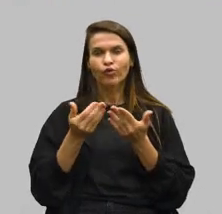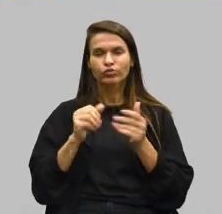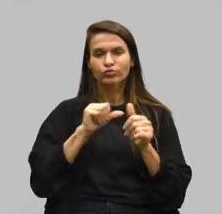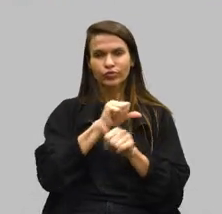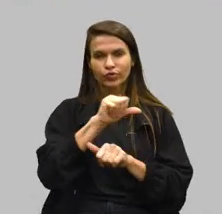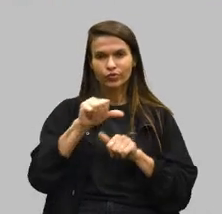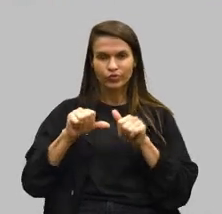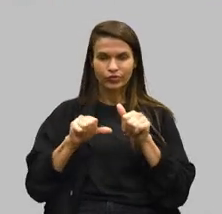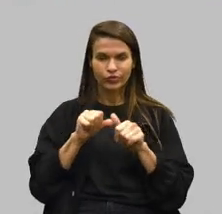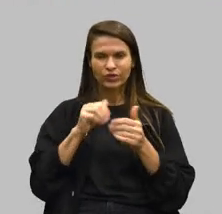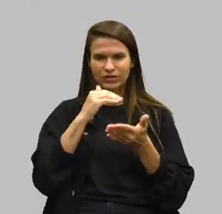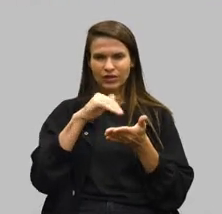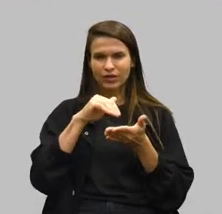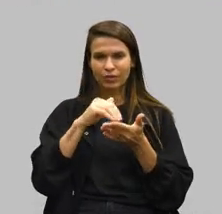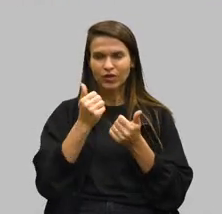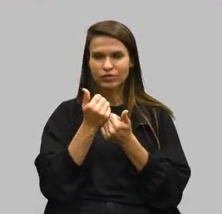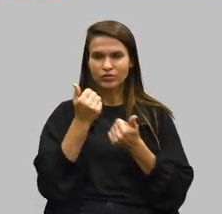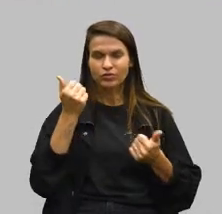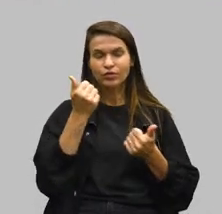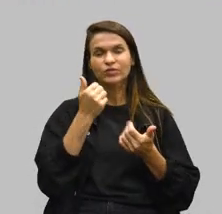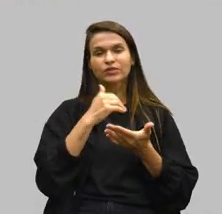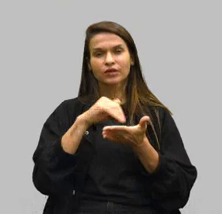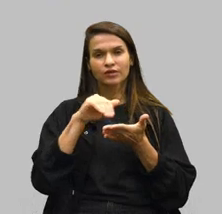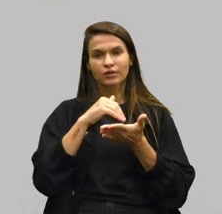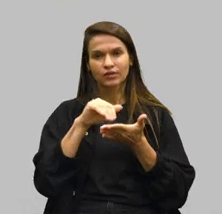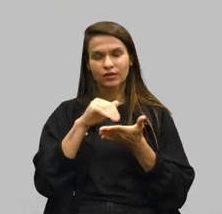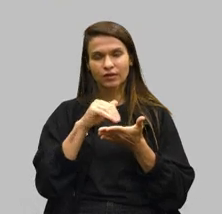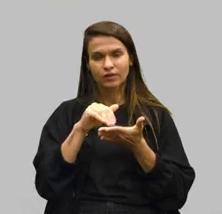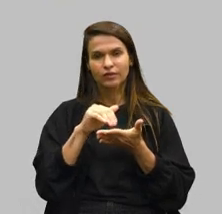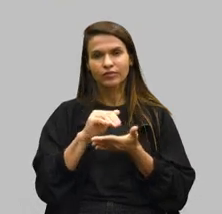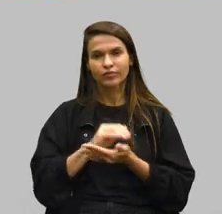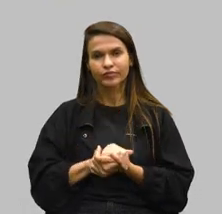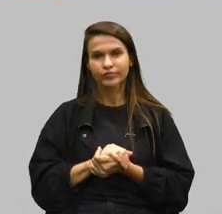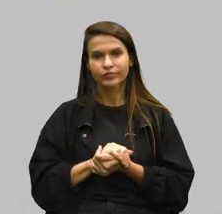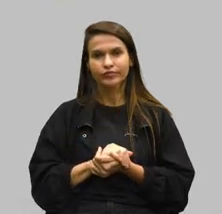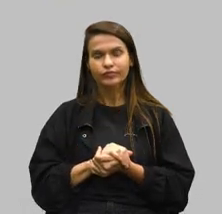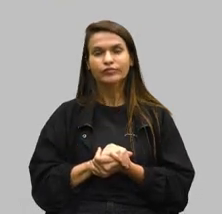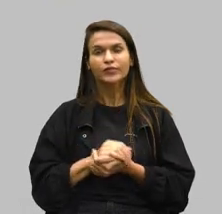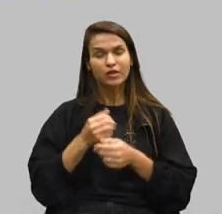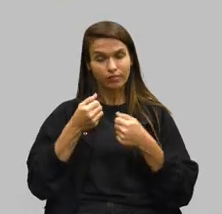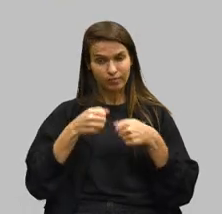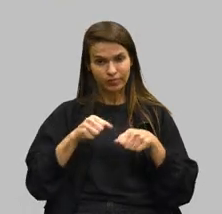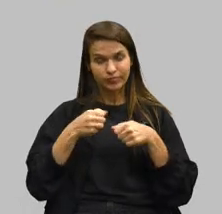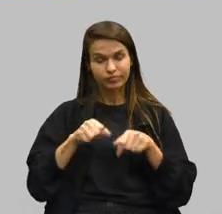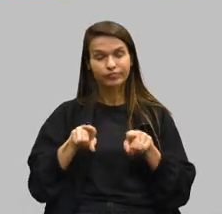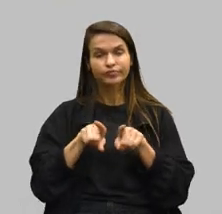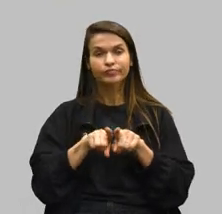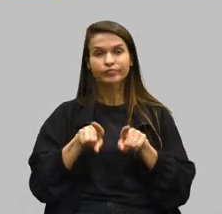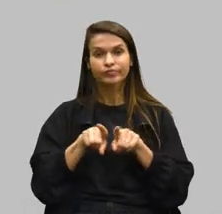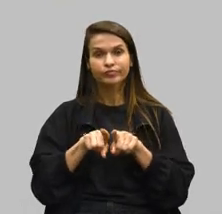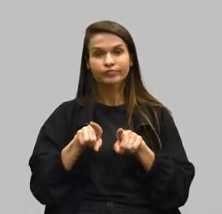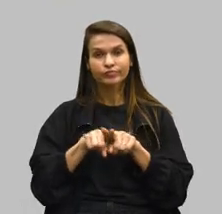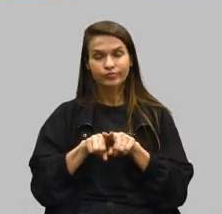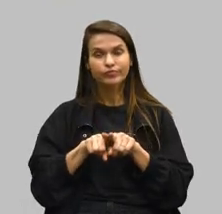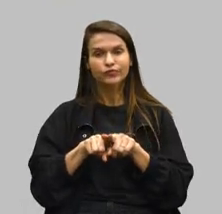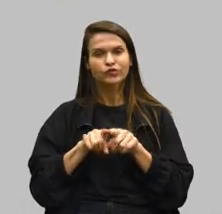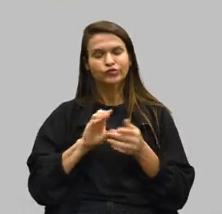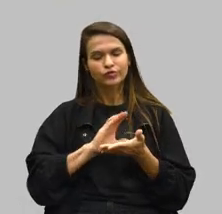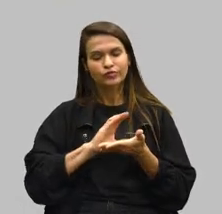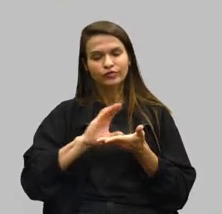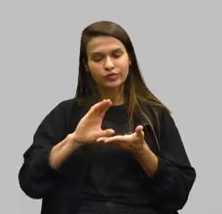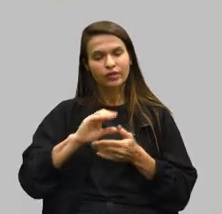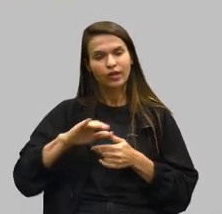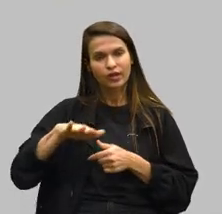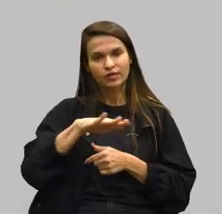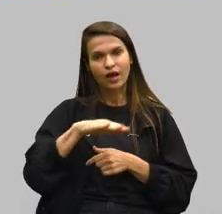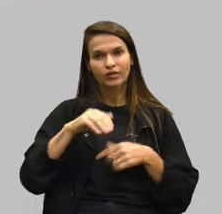ser uma subsecretaria e é precisa muito também de investimento nessa área do